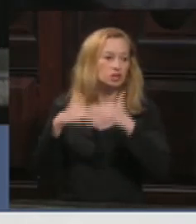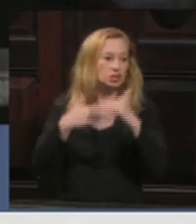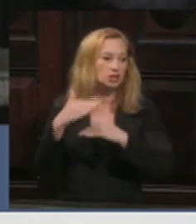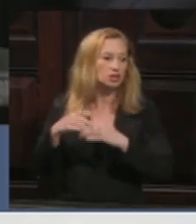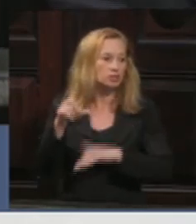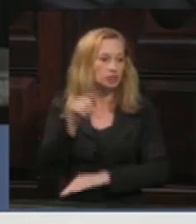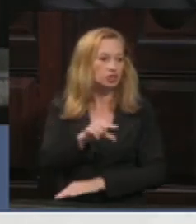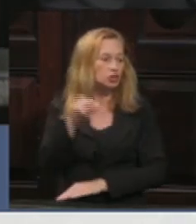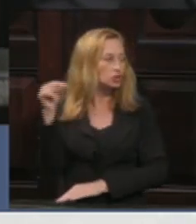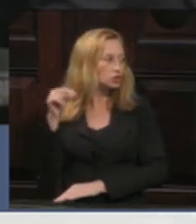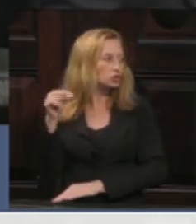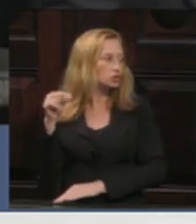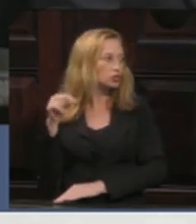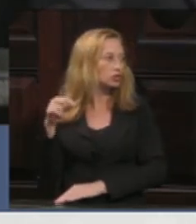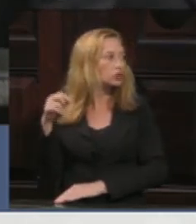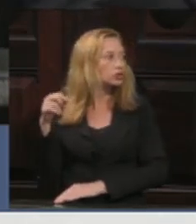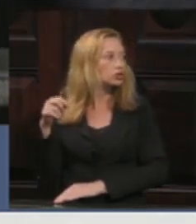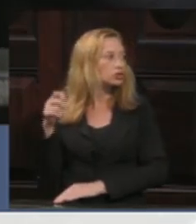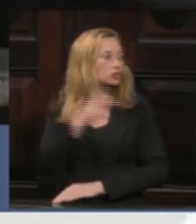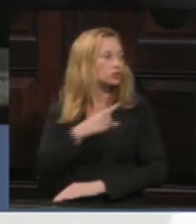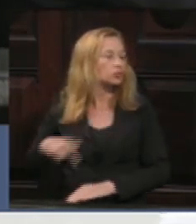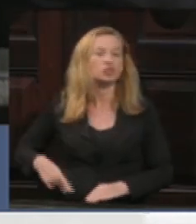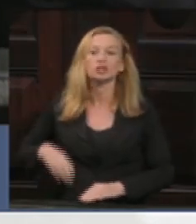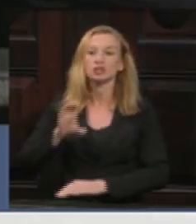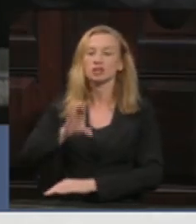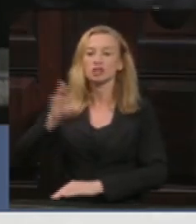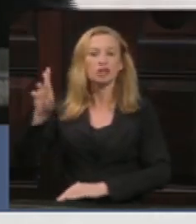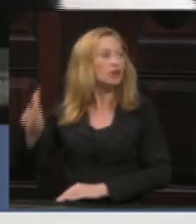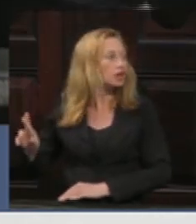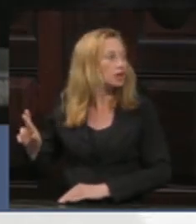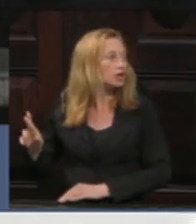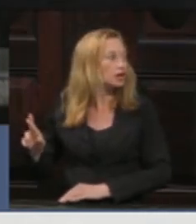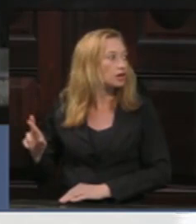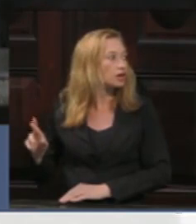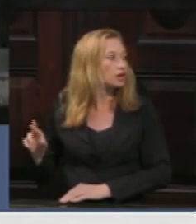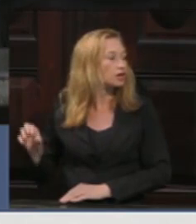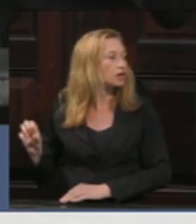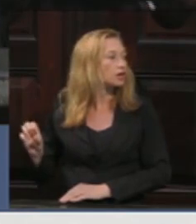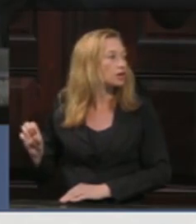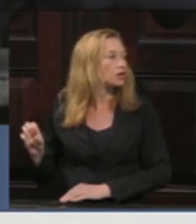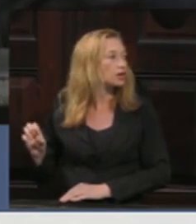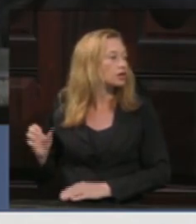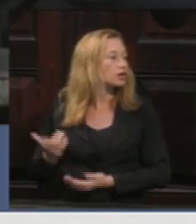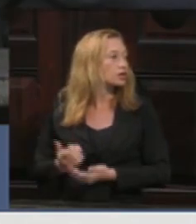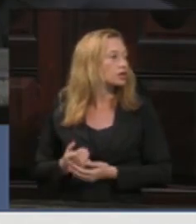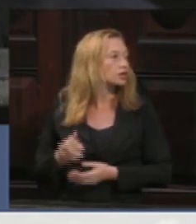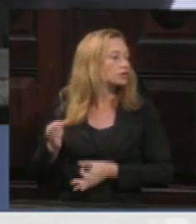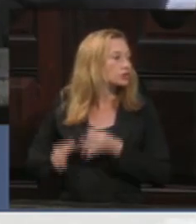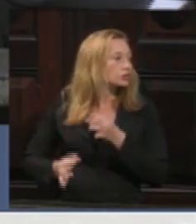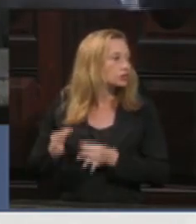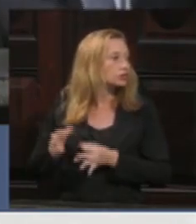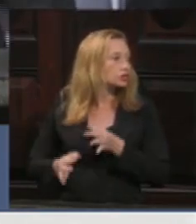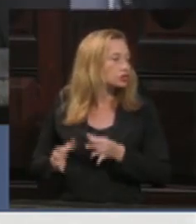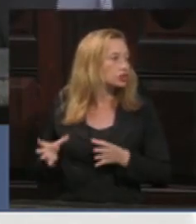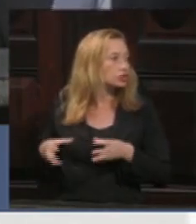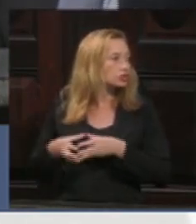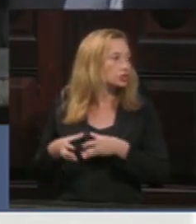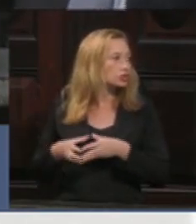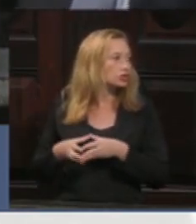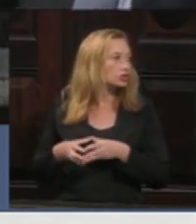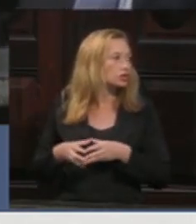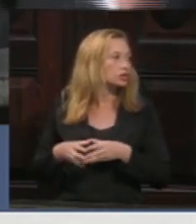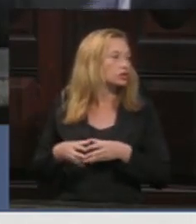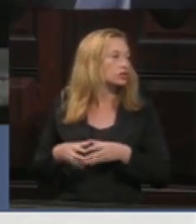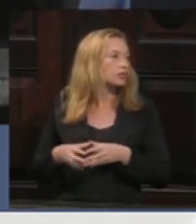do presidente e vice-presidente da Fundação CCERJ. Pareceres das comissões de Constituição e Justiça pela condicionalidade. Educação